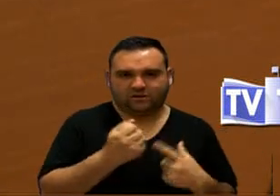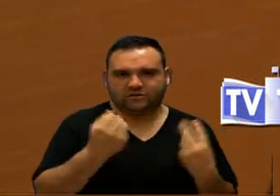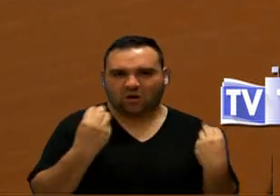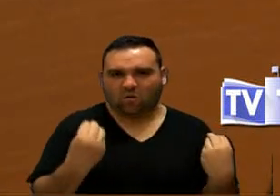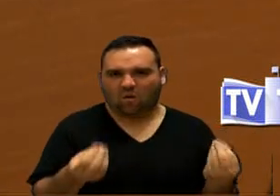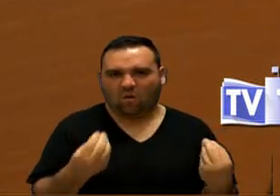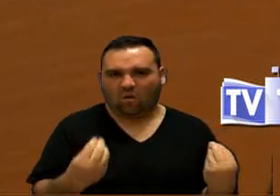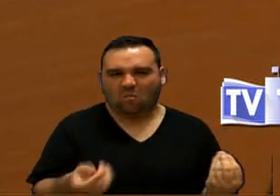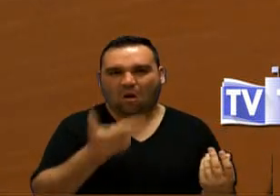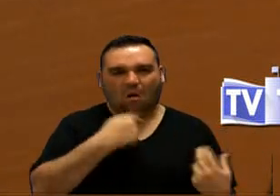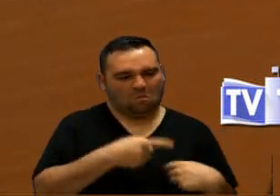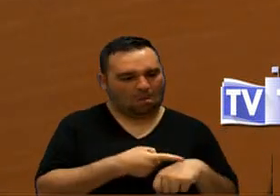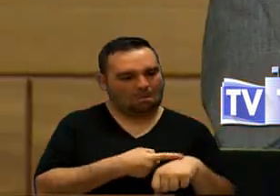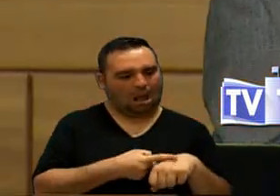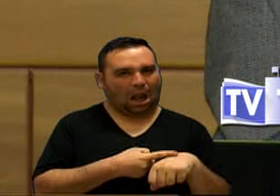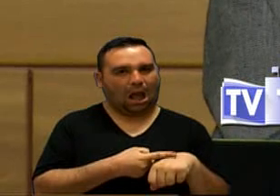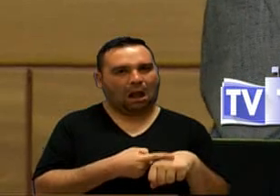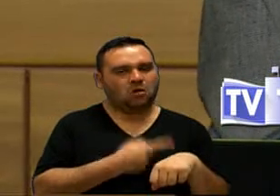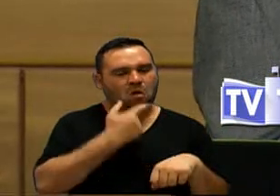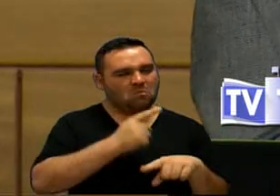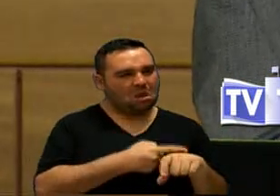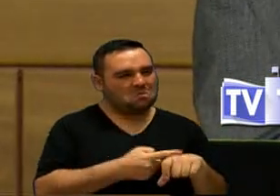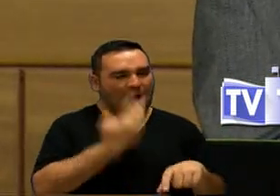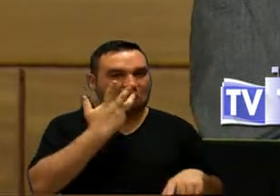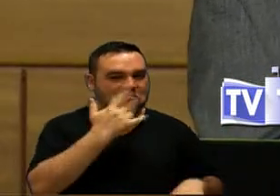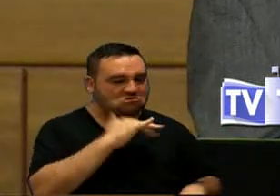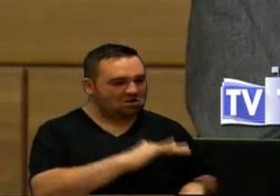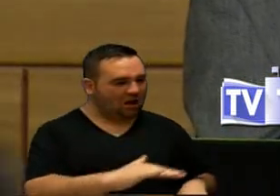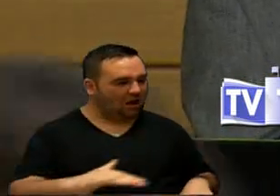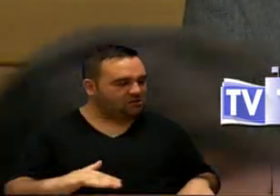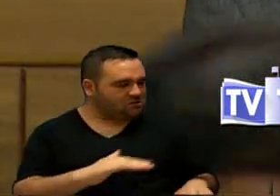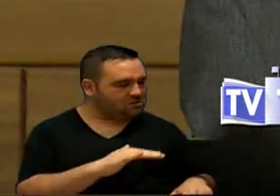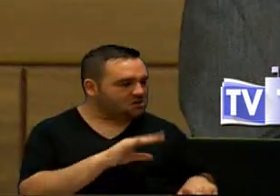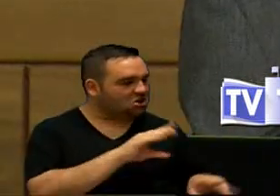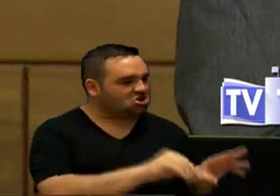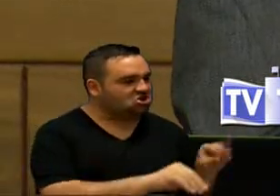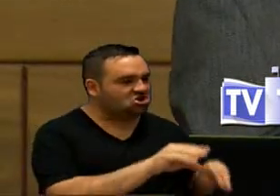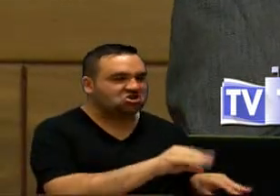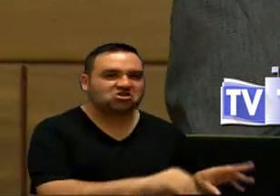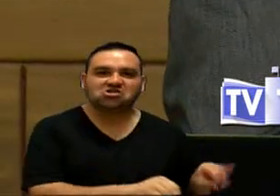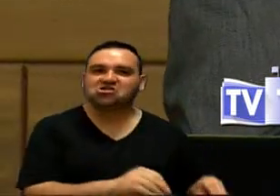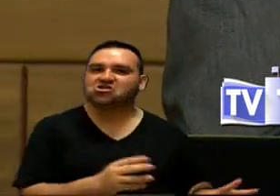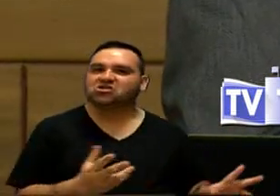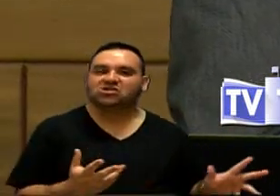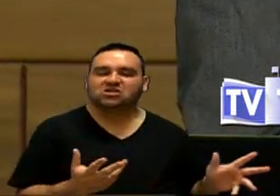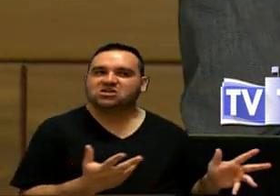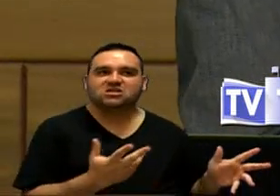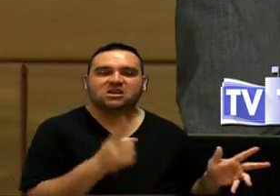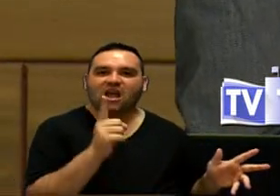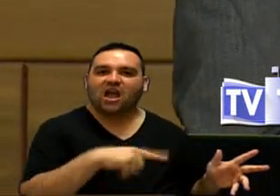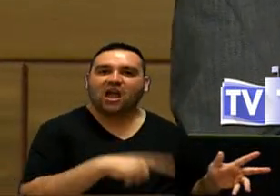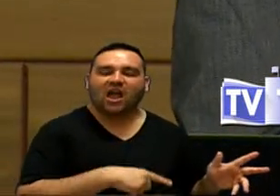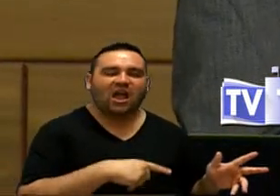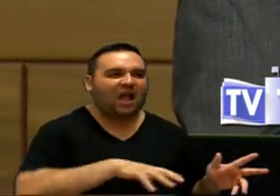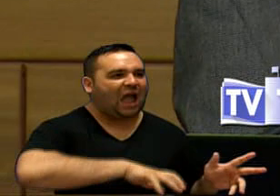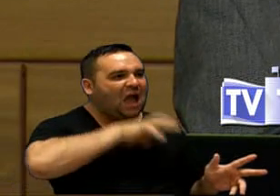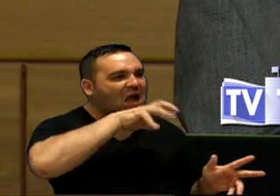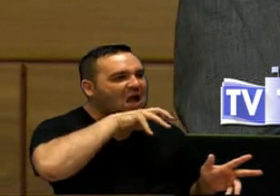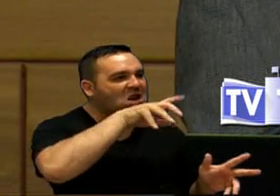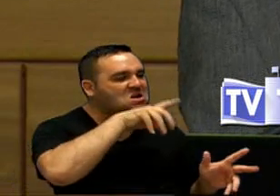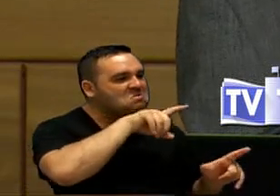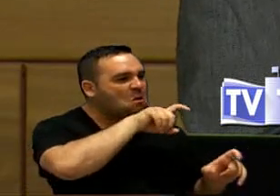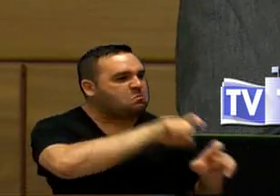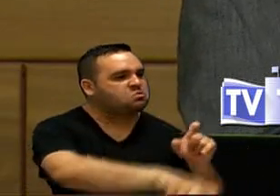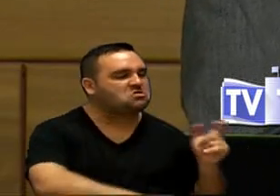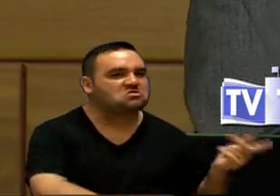do céu. É homem nu. É homem nu e criança. Meu Deus do céu. É violação de animais. Só